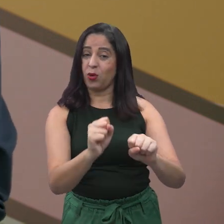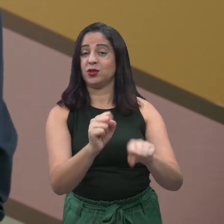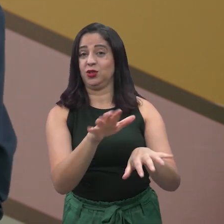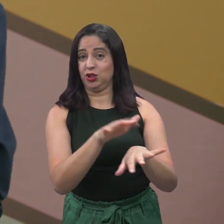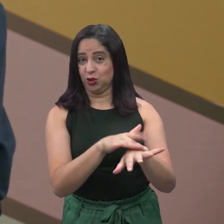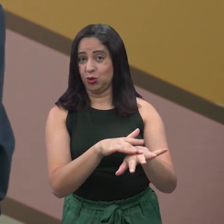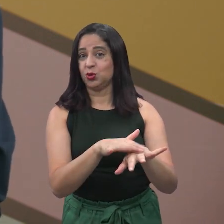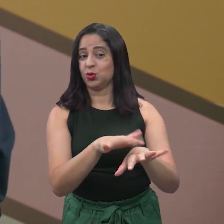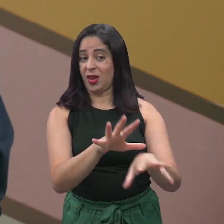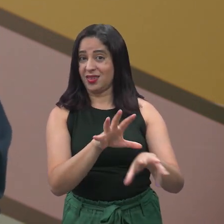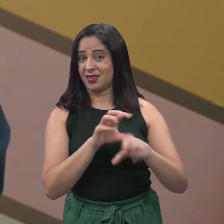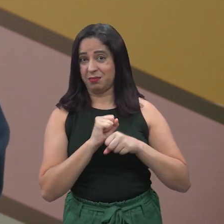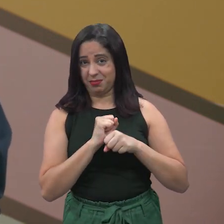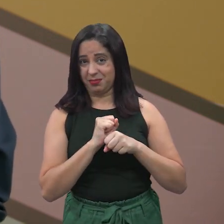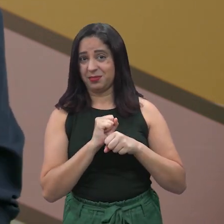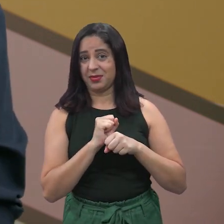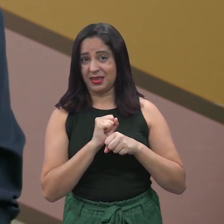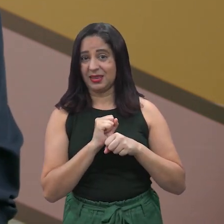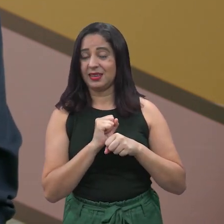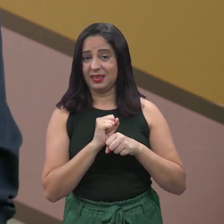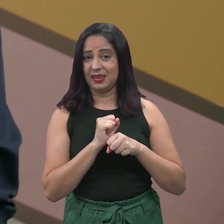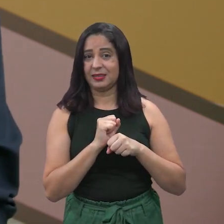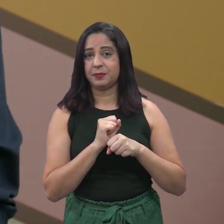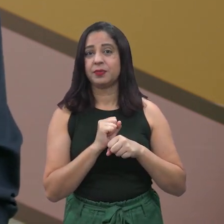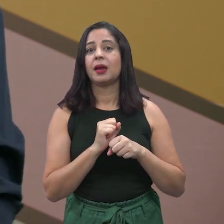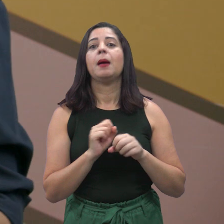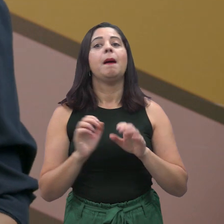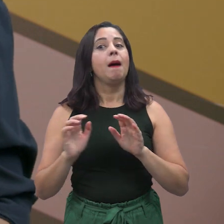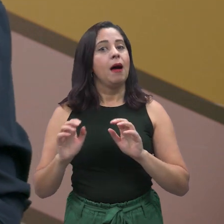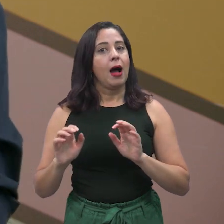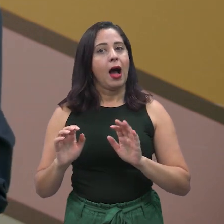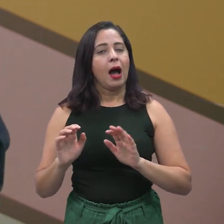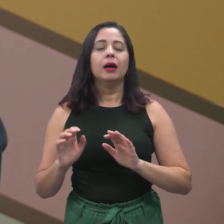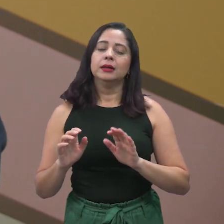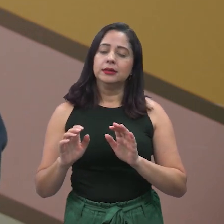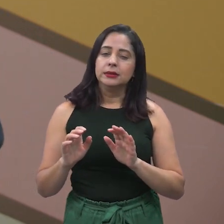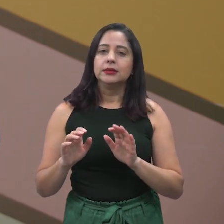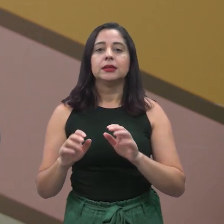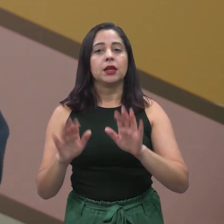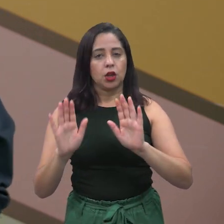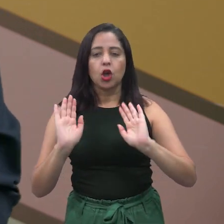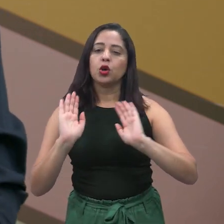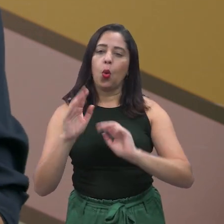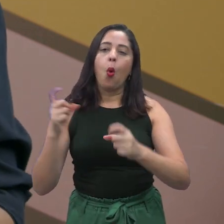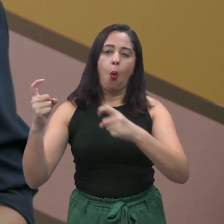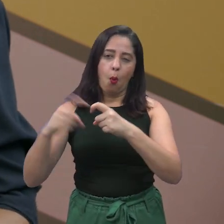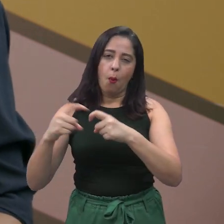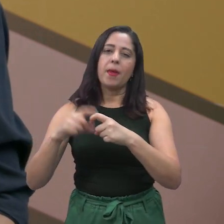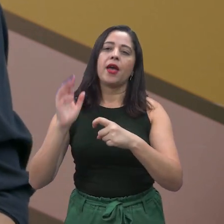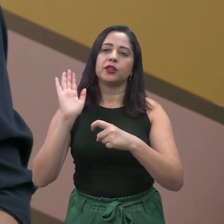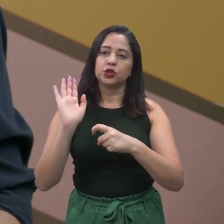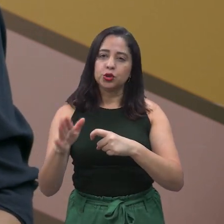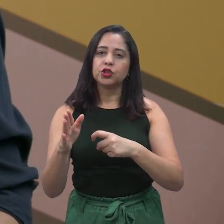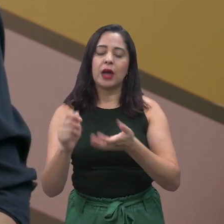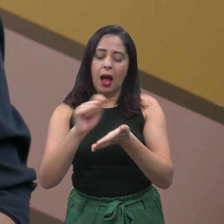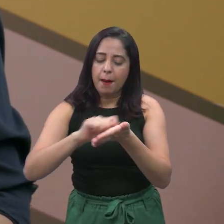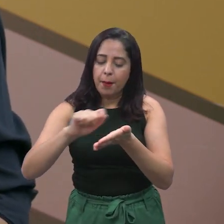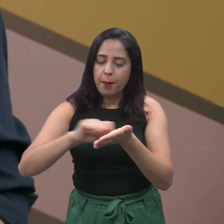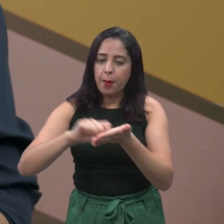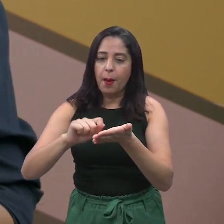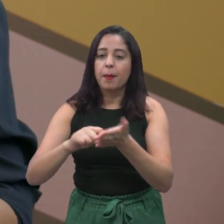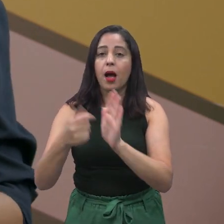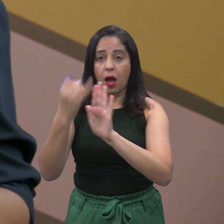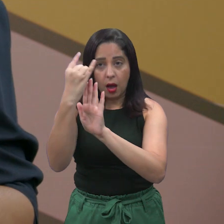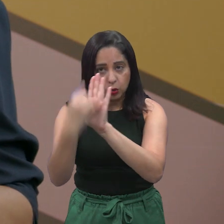Às vezes é difícil pegar em exames com uma criança pequena, mas a gente já começa a fazer medidas, sprays nasais para controle do